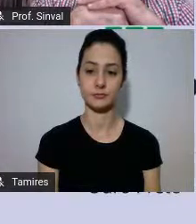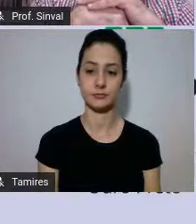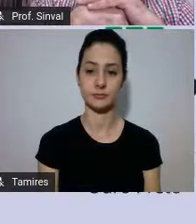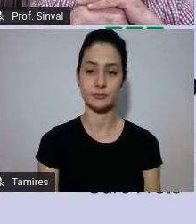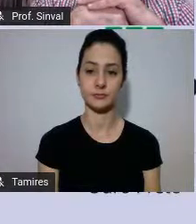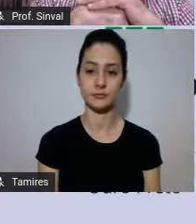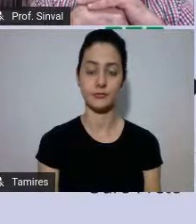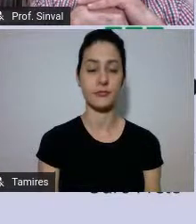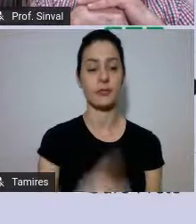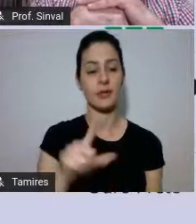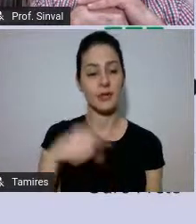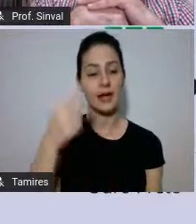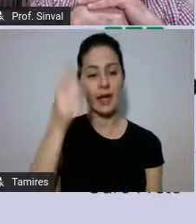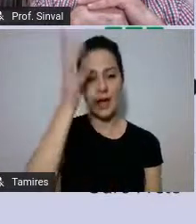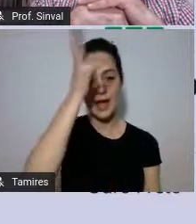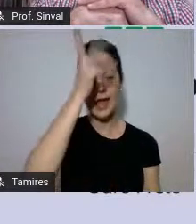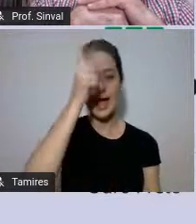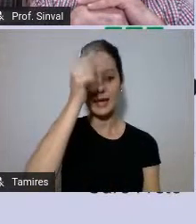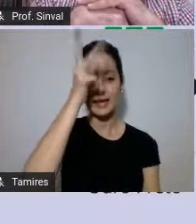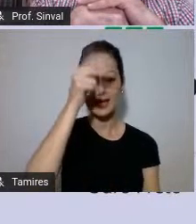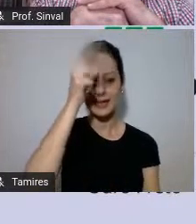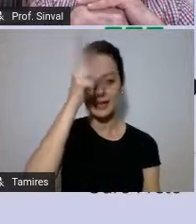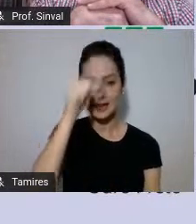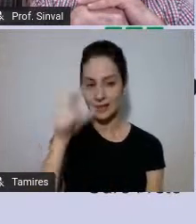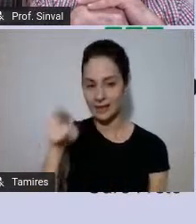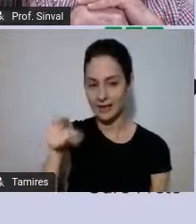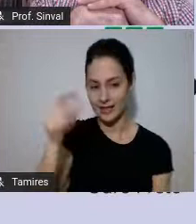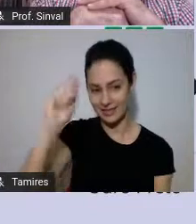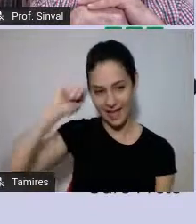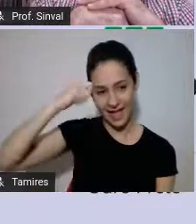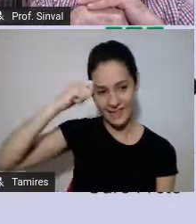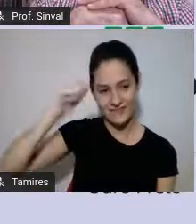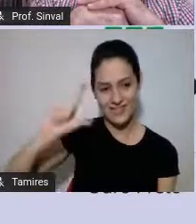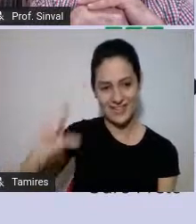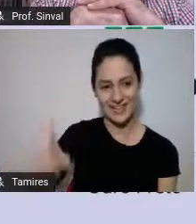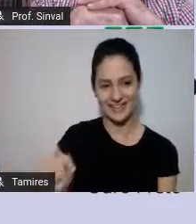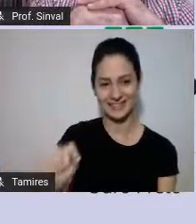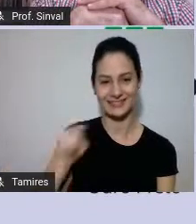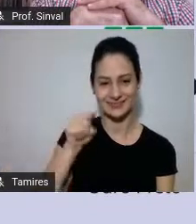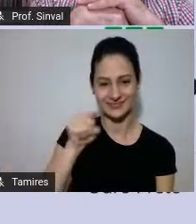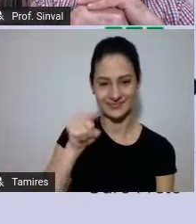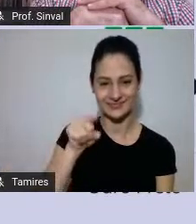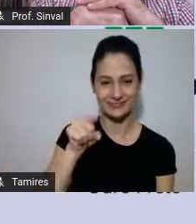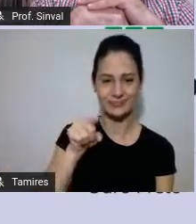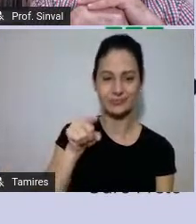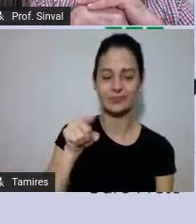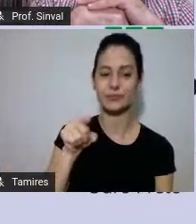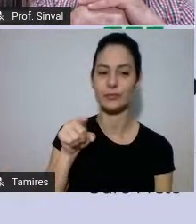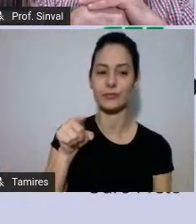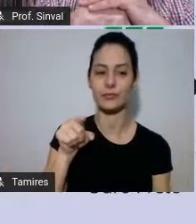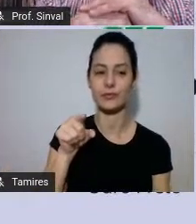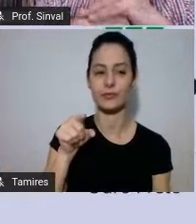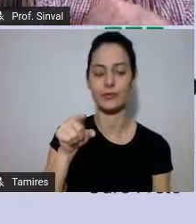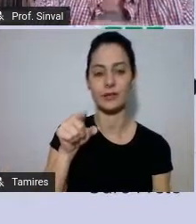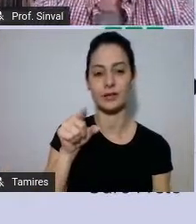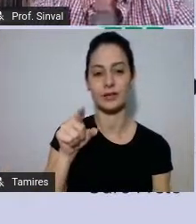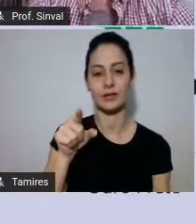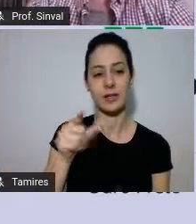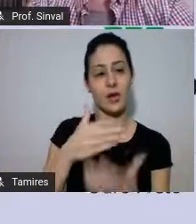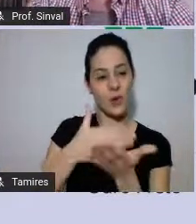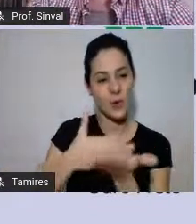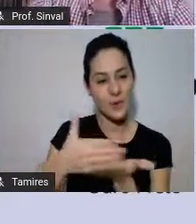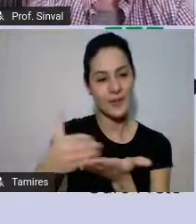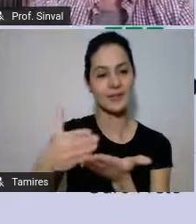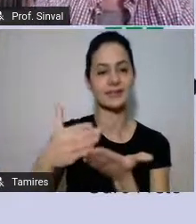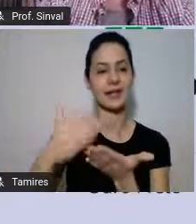A galinha d'Angola, que ele chama de galinha africana, vai ser uma introdução no Brasil, vindo, né,